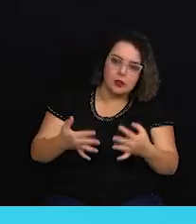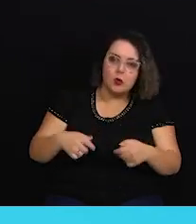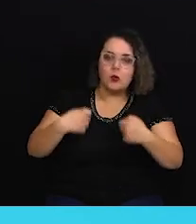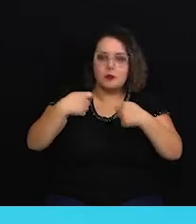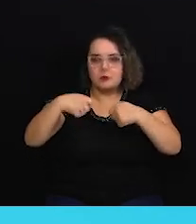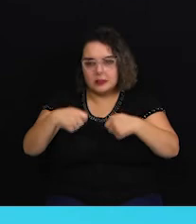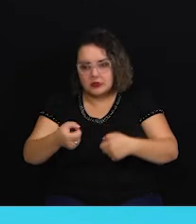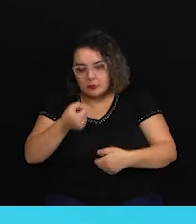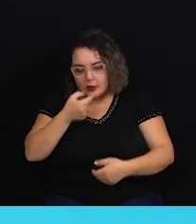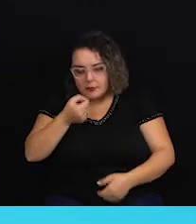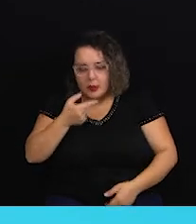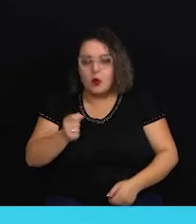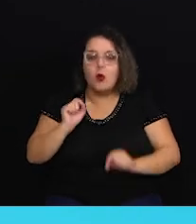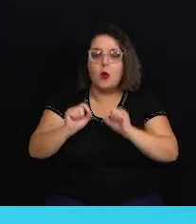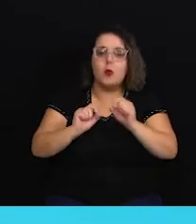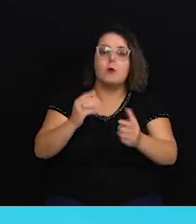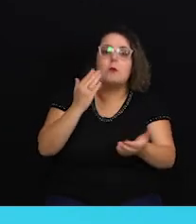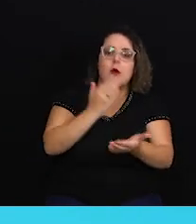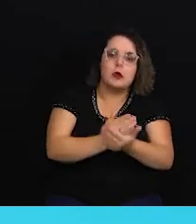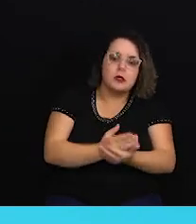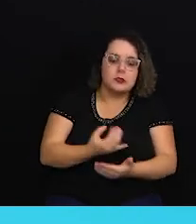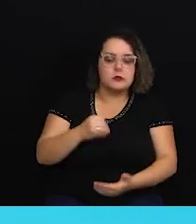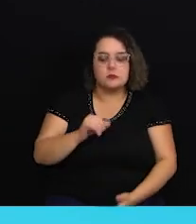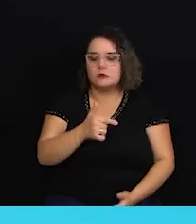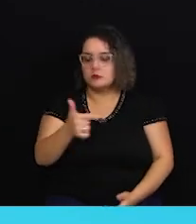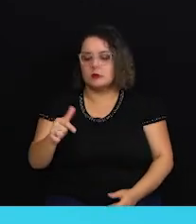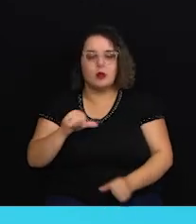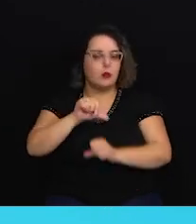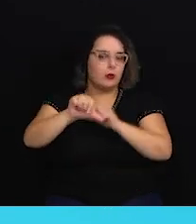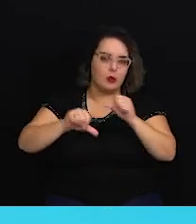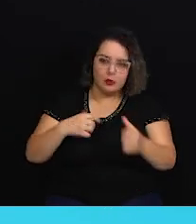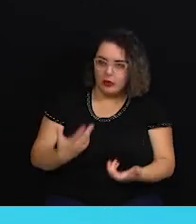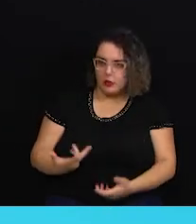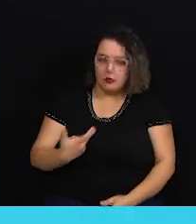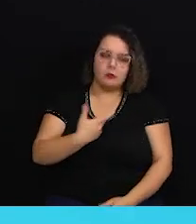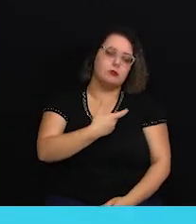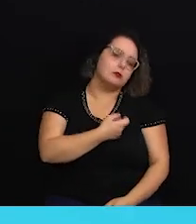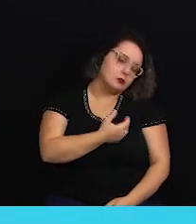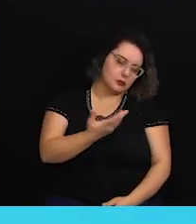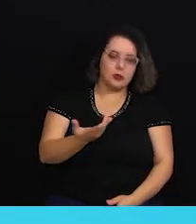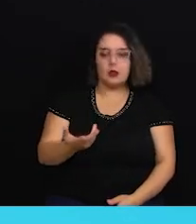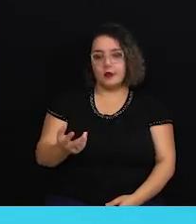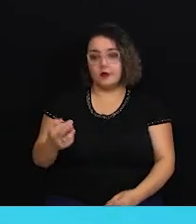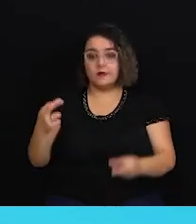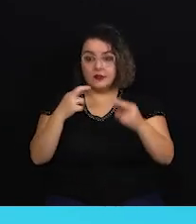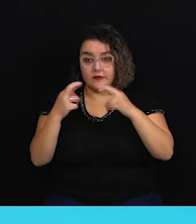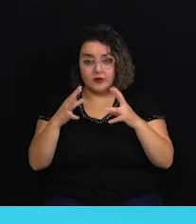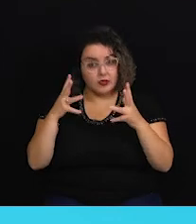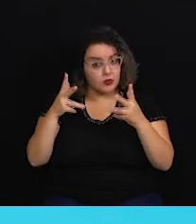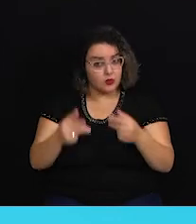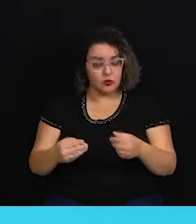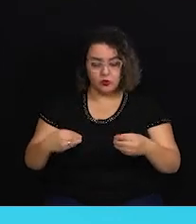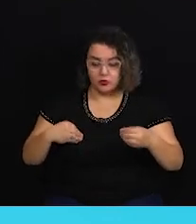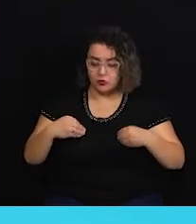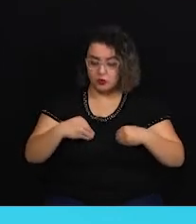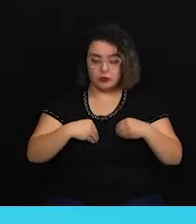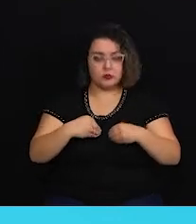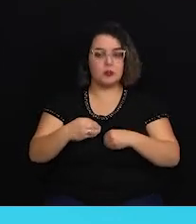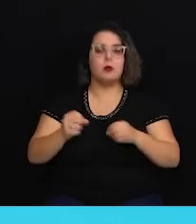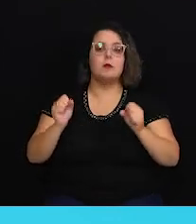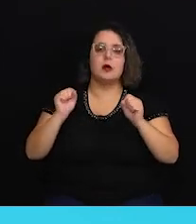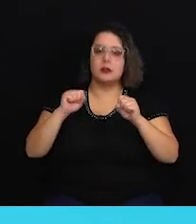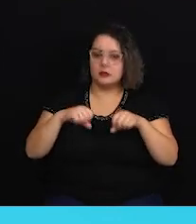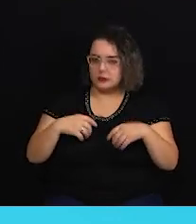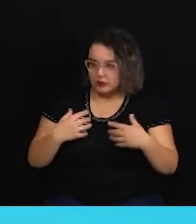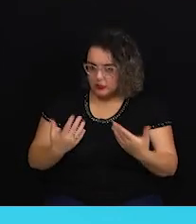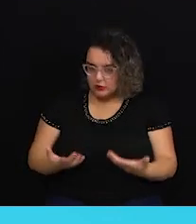ele precisa tomar, o que ele tem que parar de tomar, se não vai ter nenhuma alteração em relação à anestesia. A gente verifica todos os exames, e aí sim,